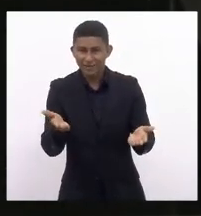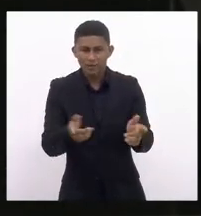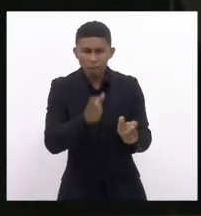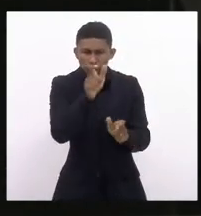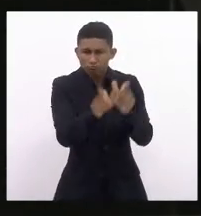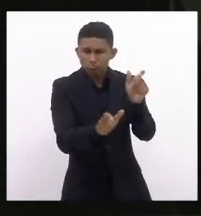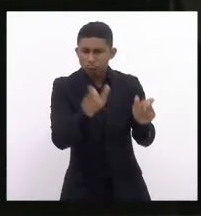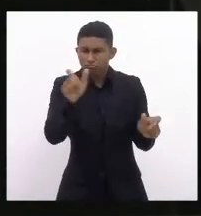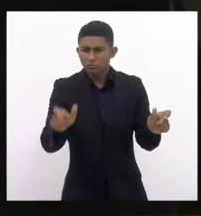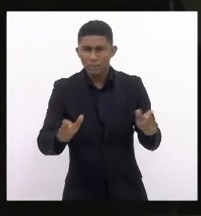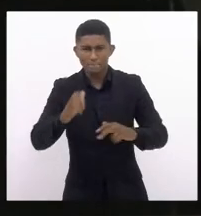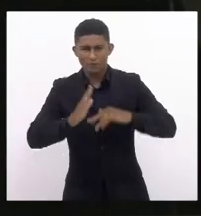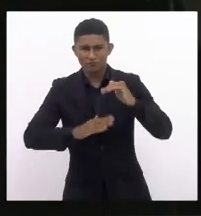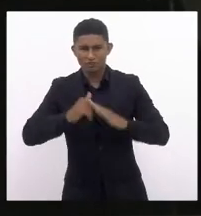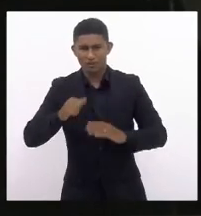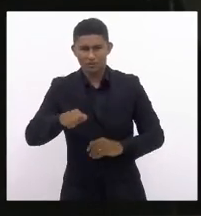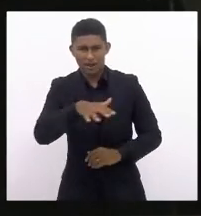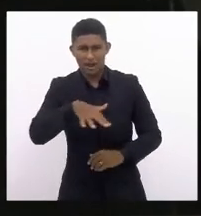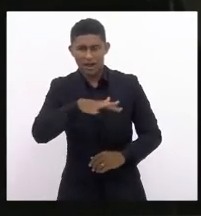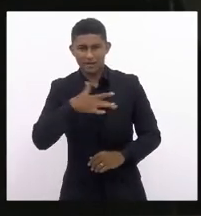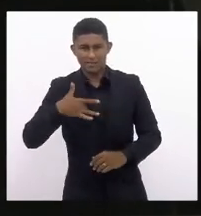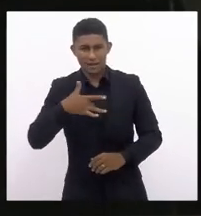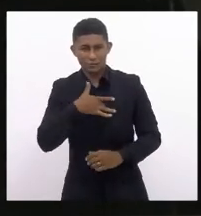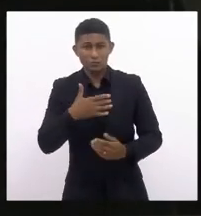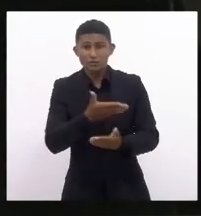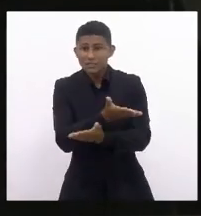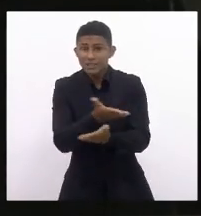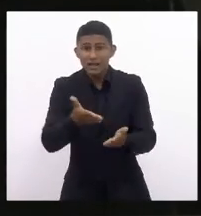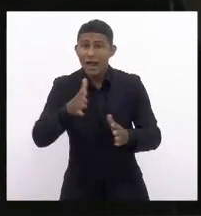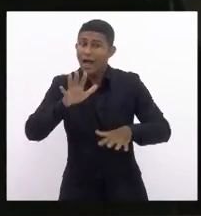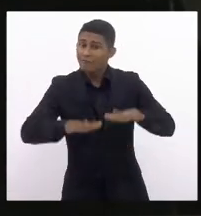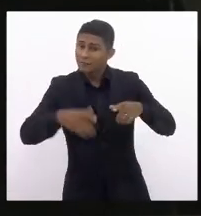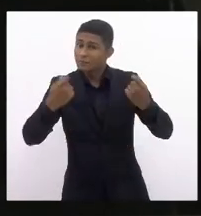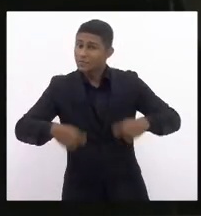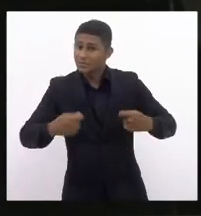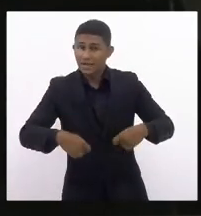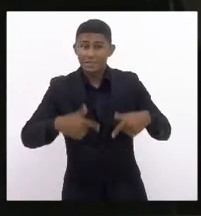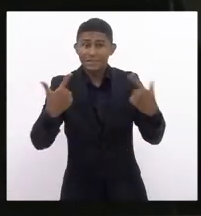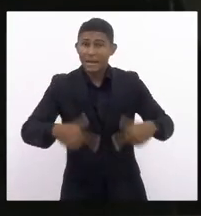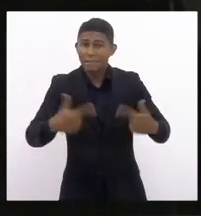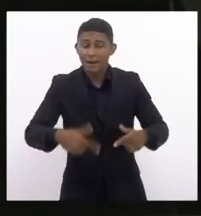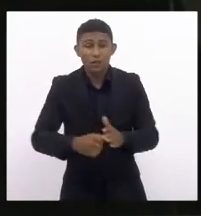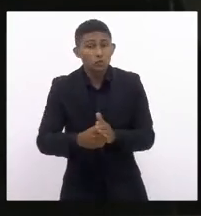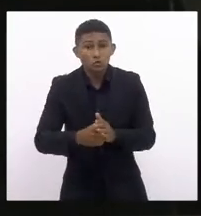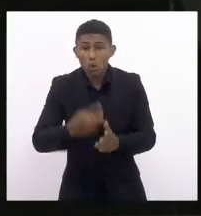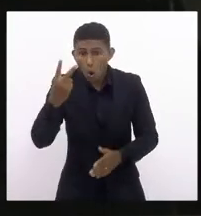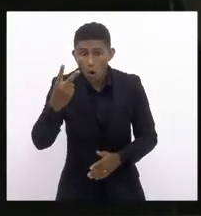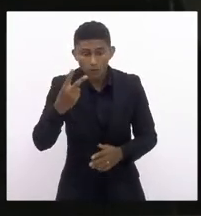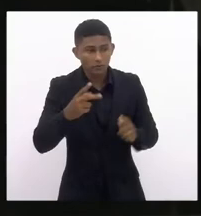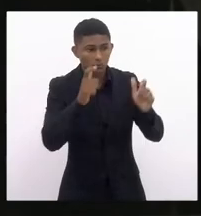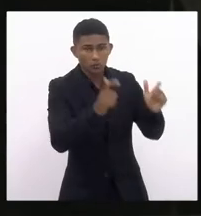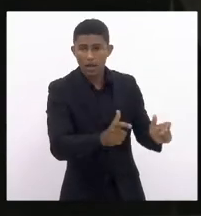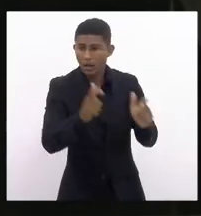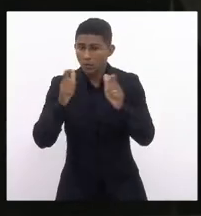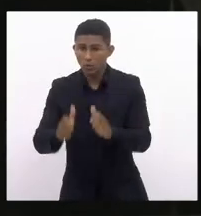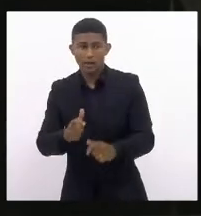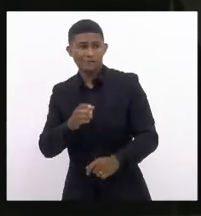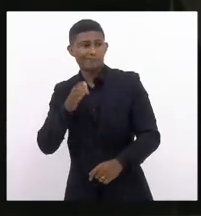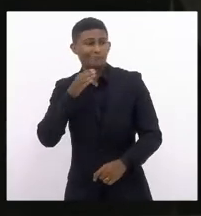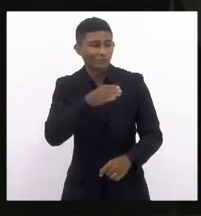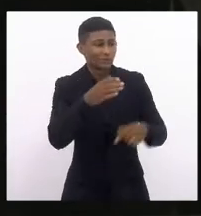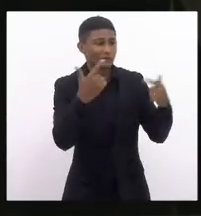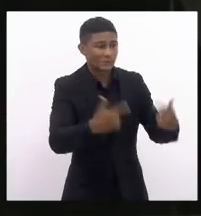de trabalho. Trabalham em dois locais e a gente precisa ter esse